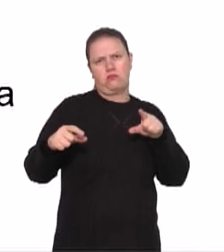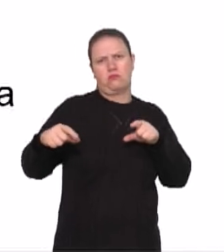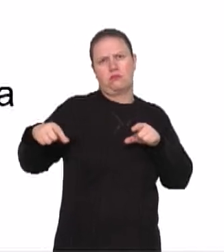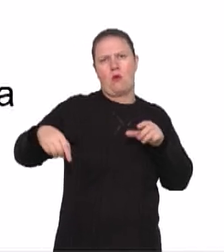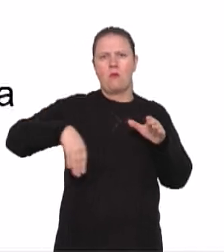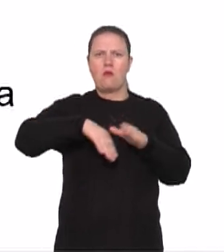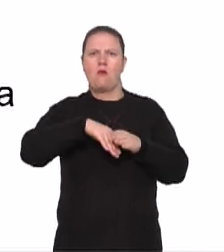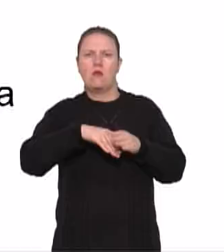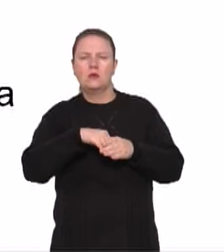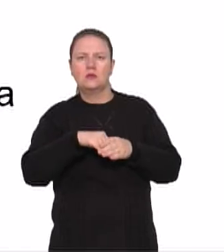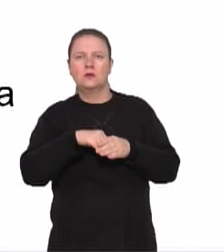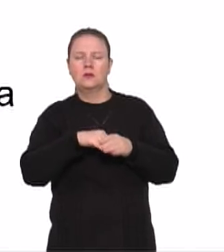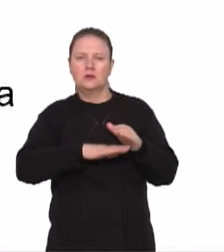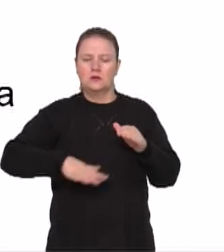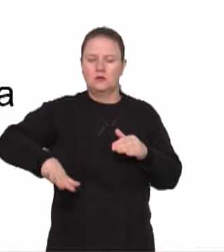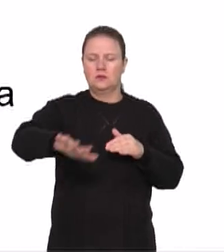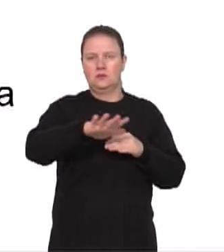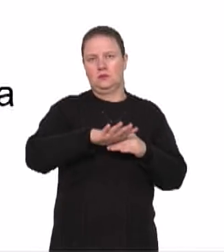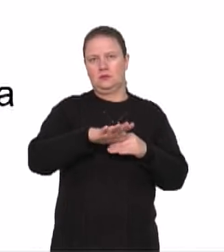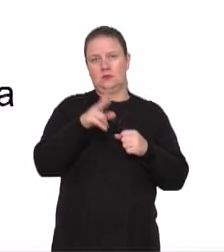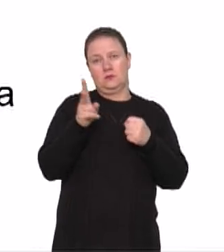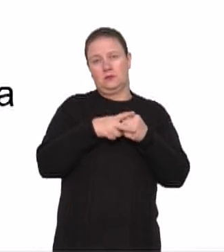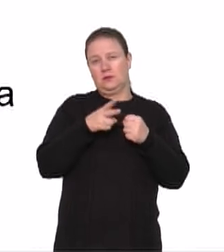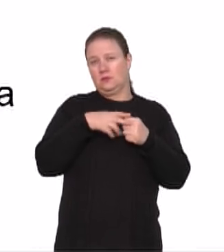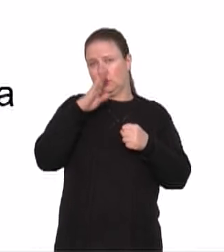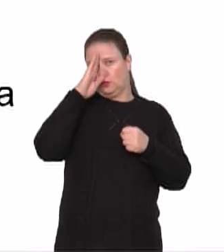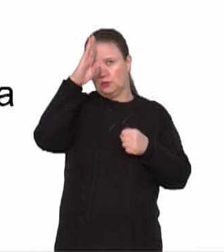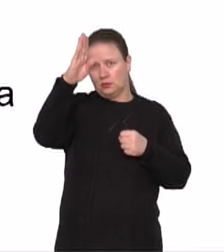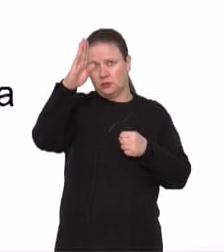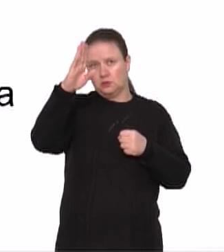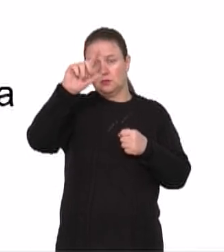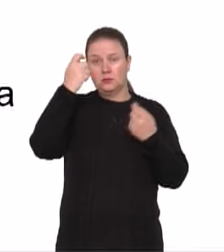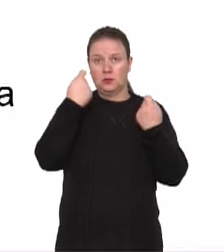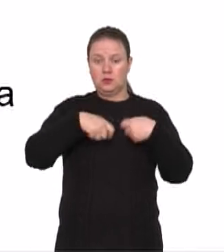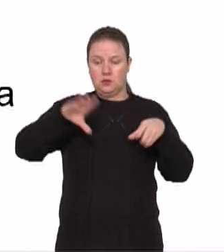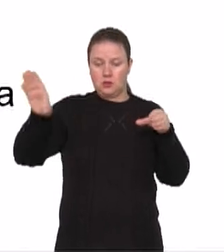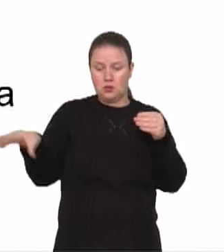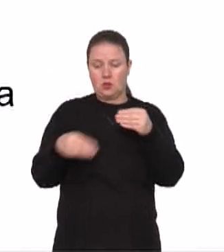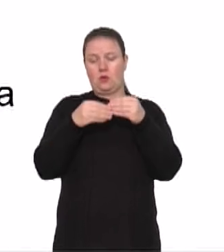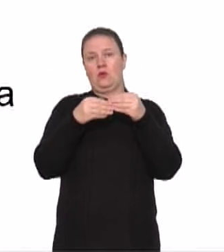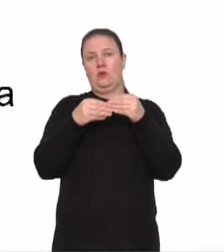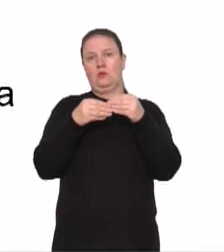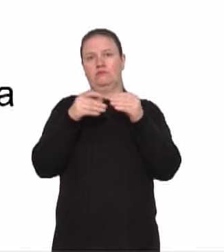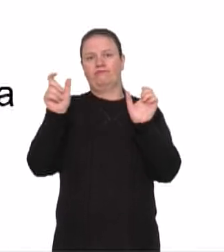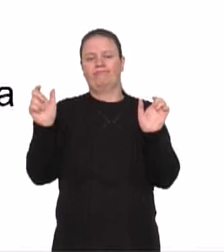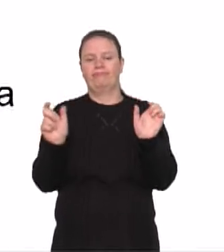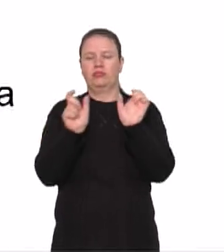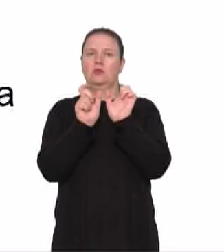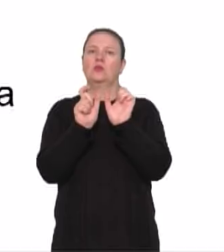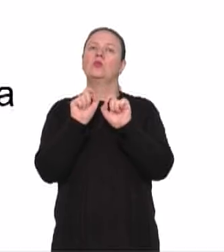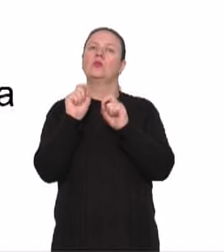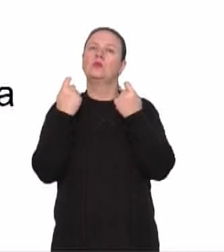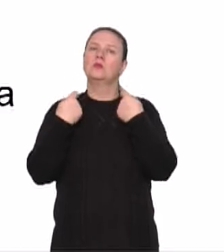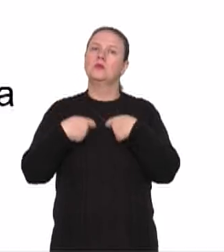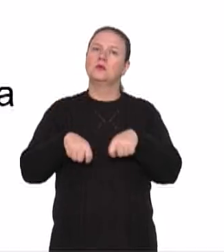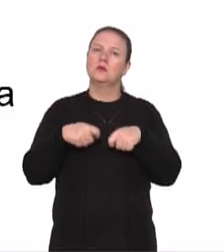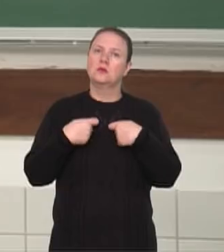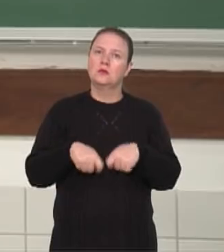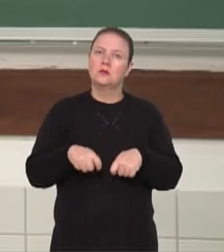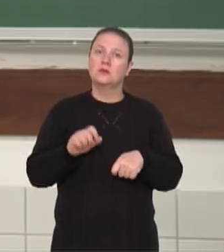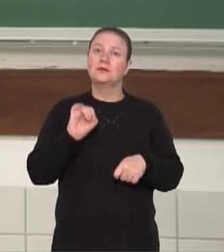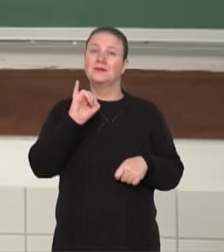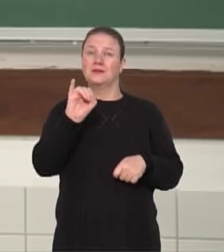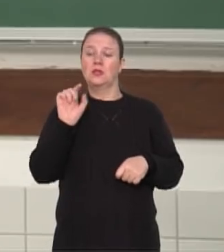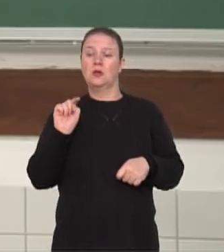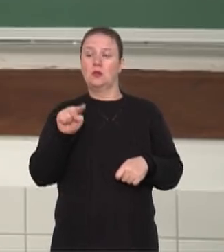né? Todos eles são verbos transitivos diretos e precisam de complemento para completar o sentido. Se eu fizer um ponto logo após essas palavras, essas